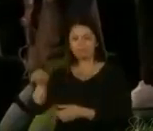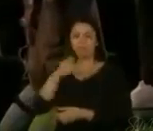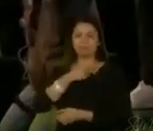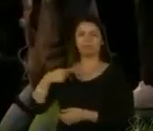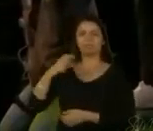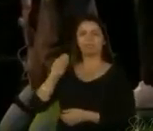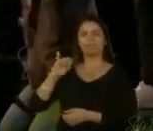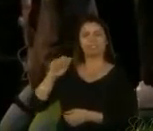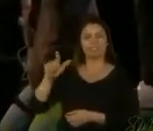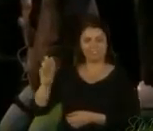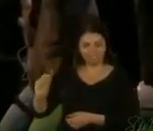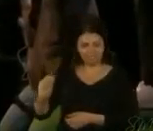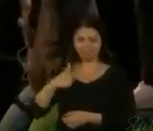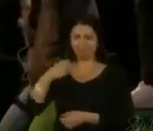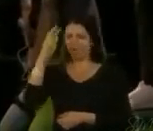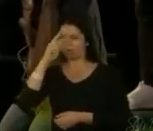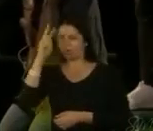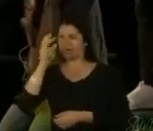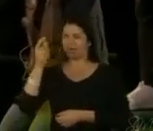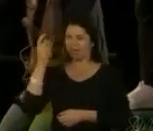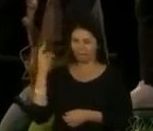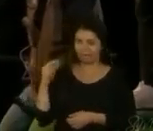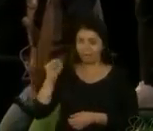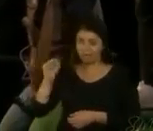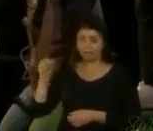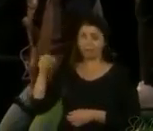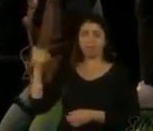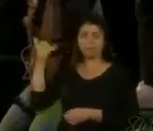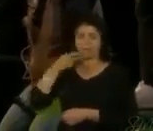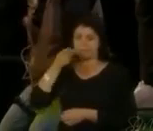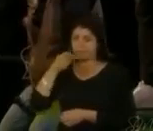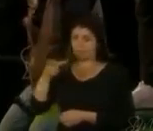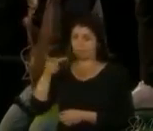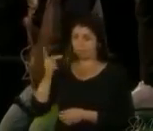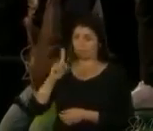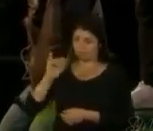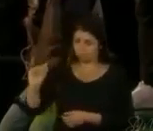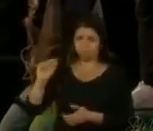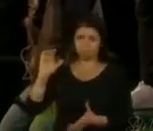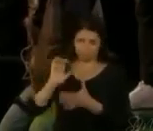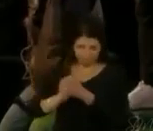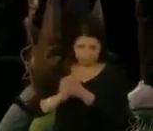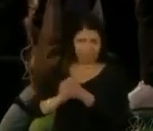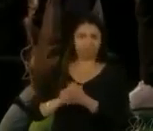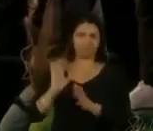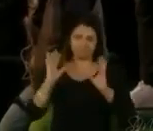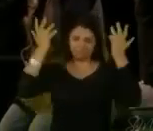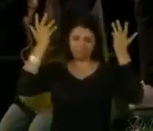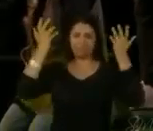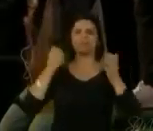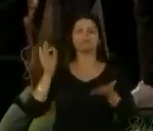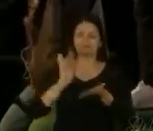Malafaia. E eu me lembro muito bem das suas palavras até hoje. O casamento é realmente